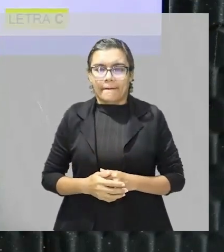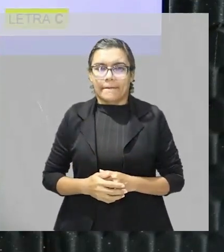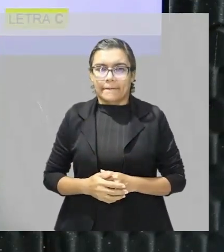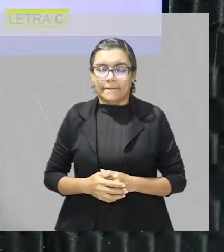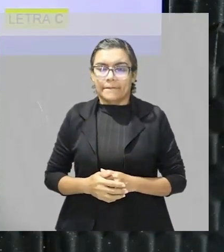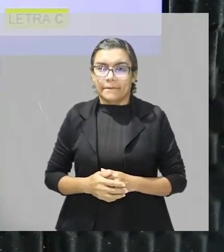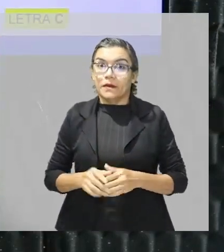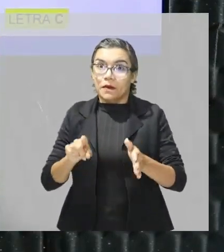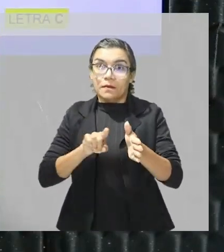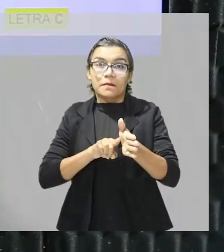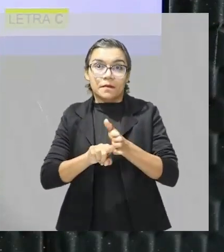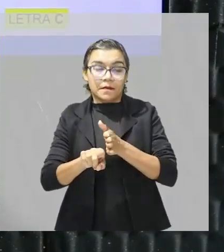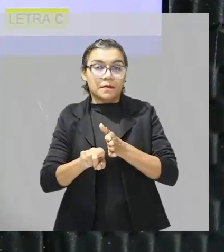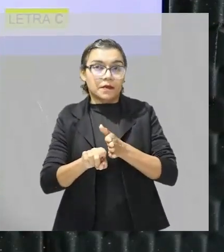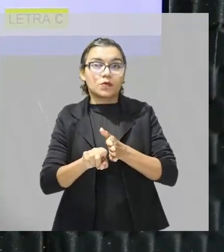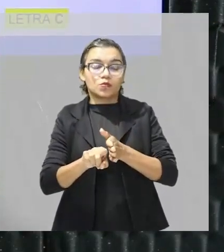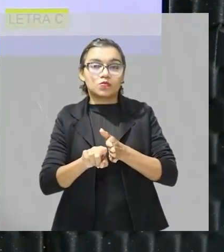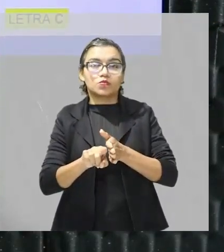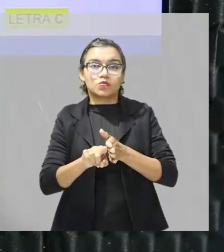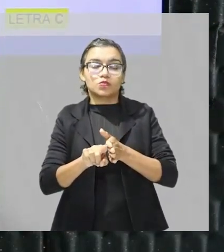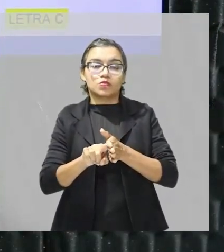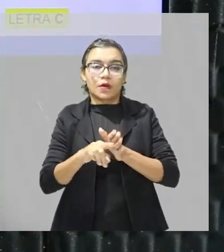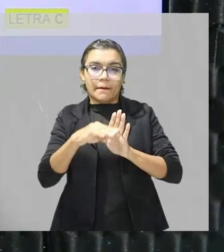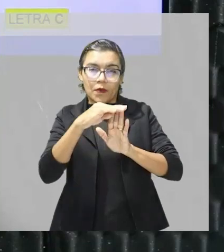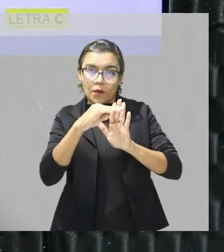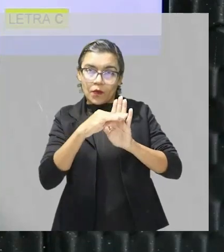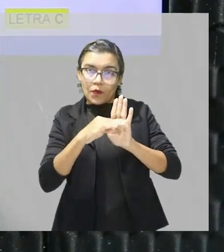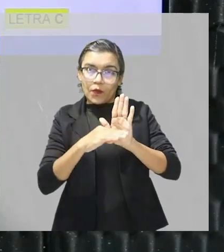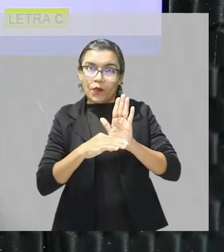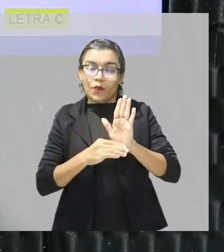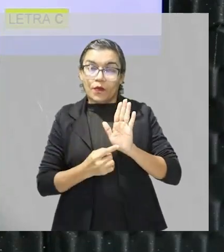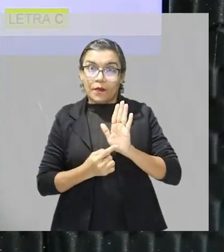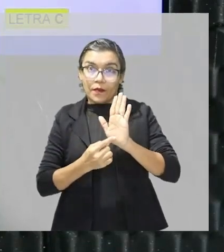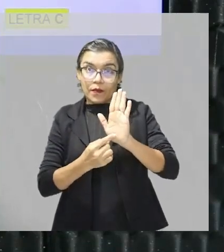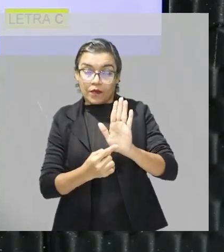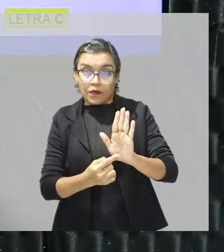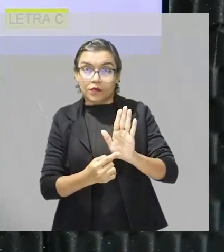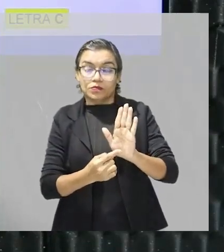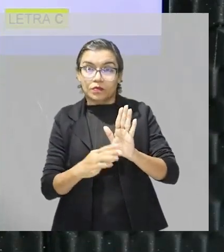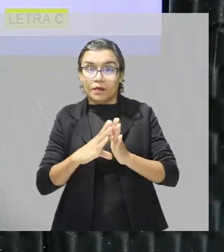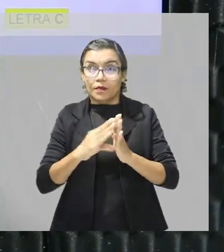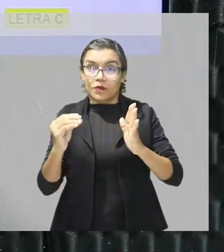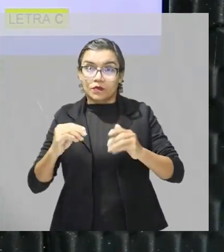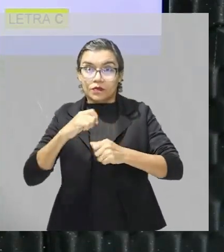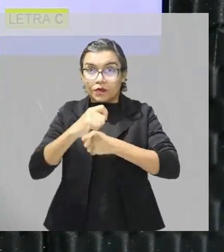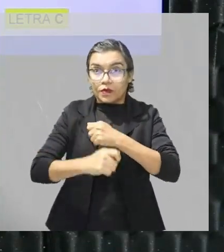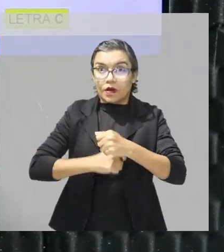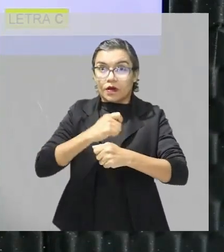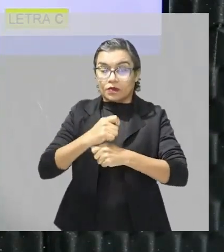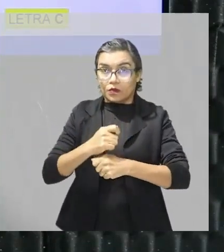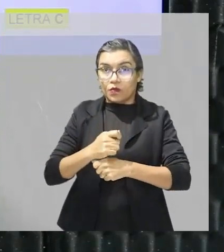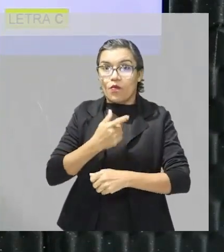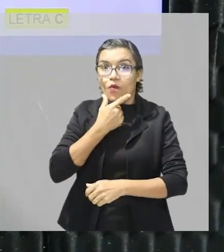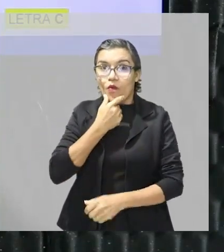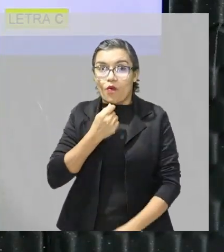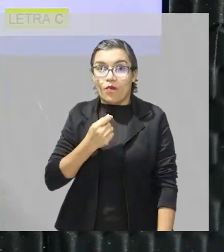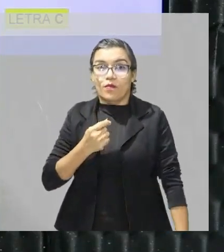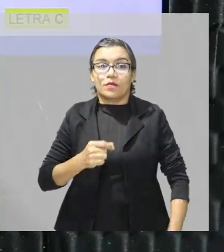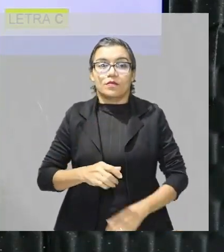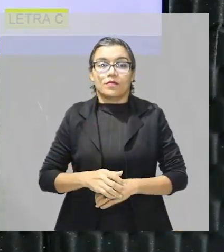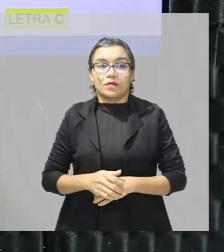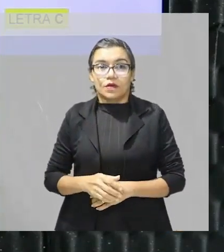uma questão Onde está trazendo o modelo atômico de Rutherford certo o modelo atômico